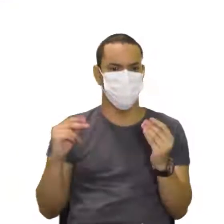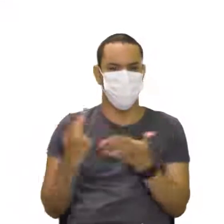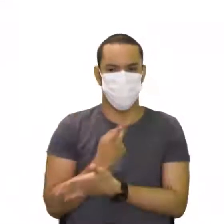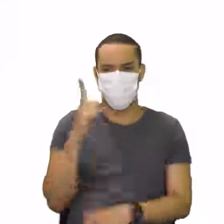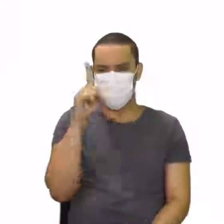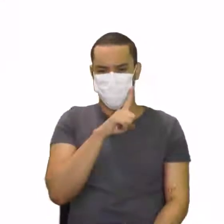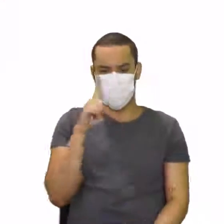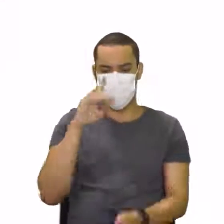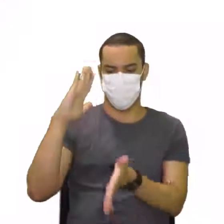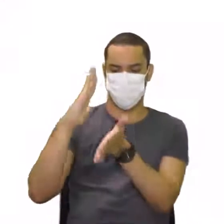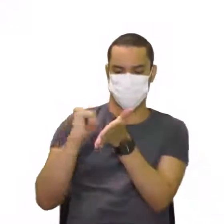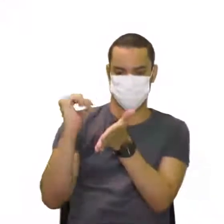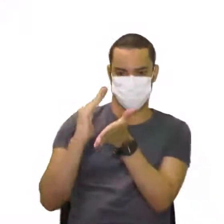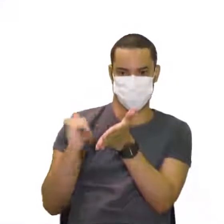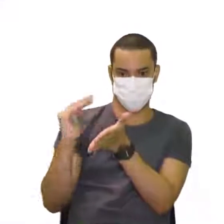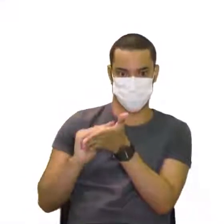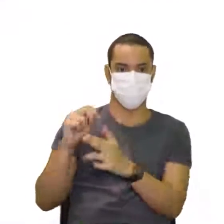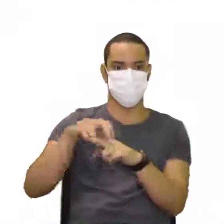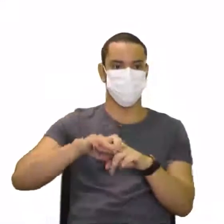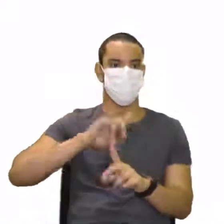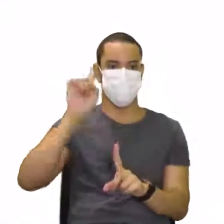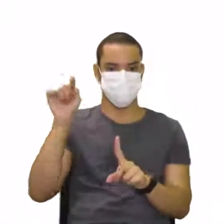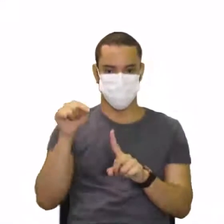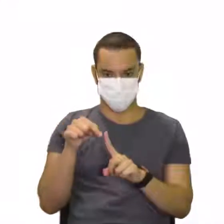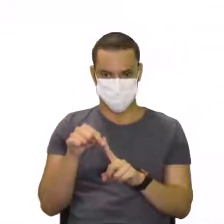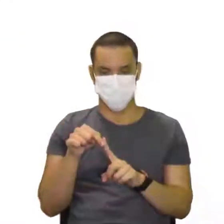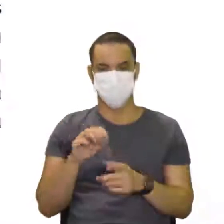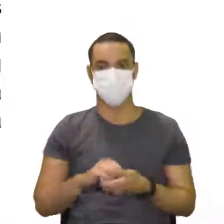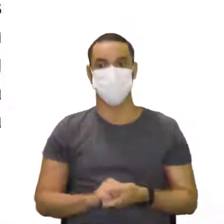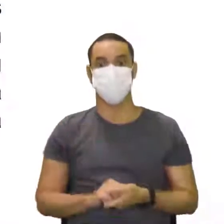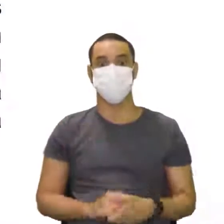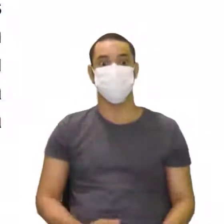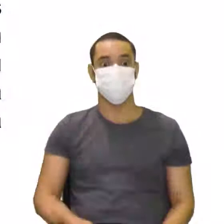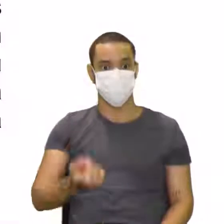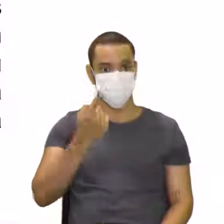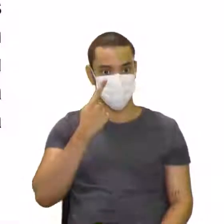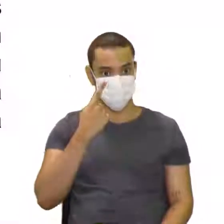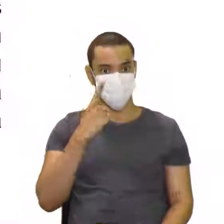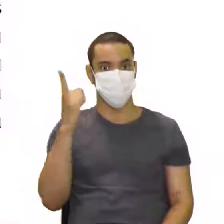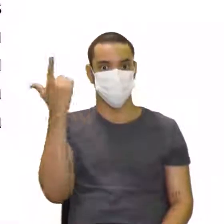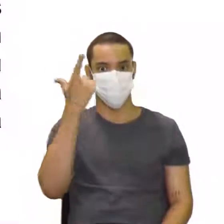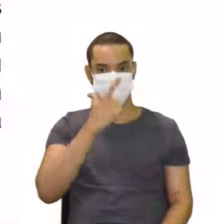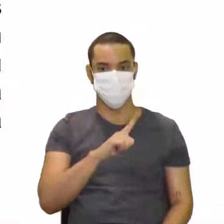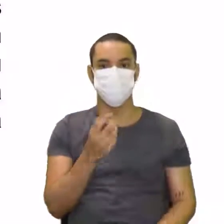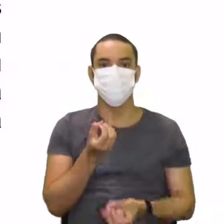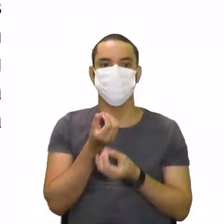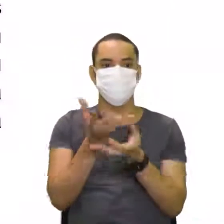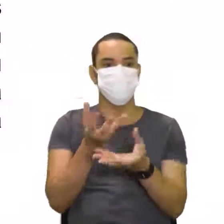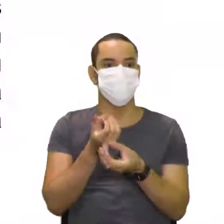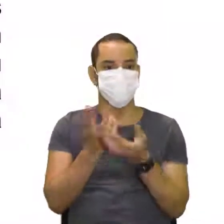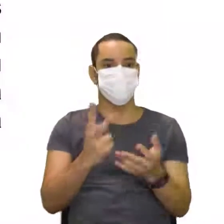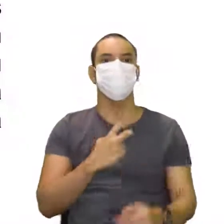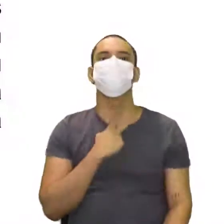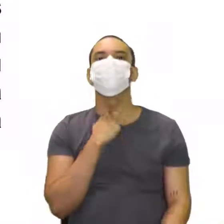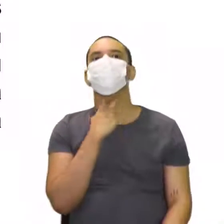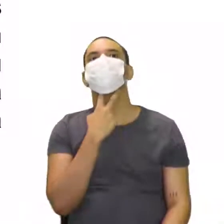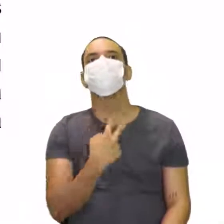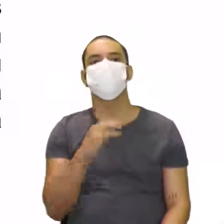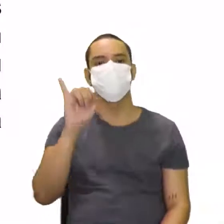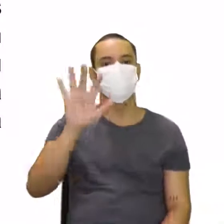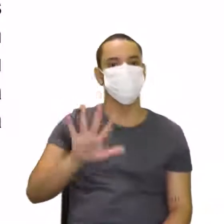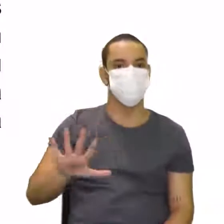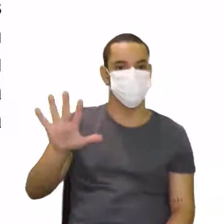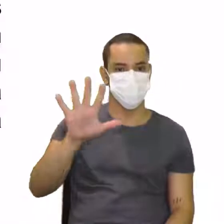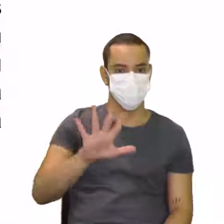Então, ele tem essas funções aí, ok? E jovens, olha só, para transmitir informações como voz, imagens